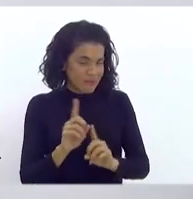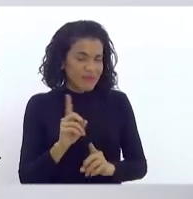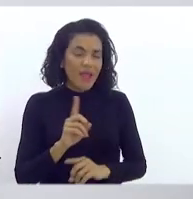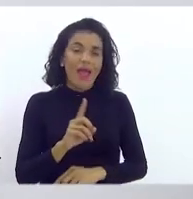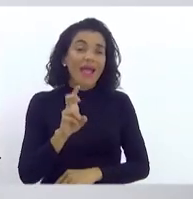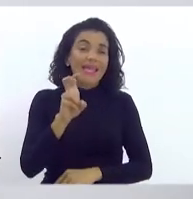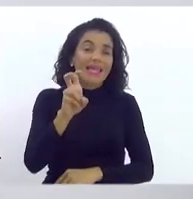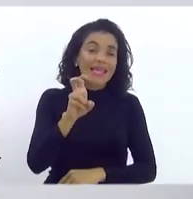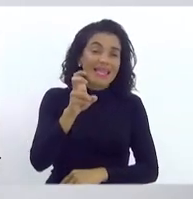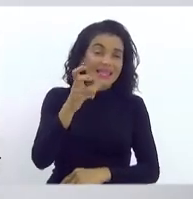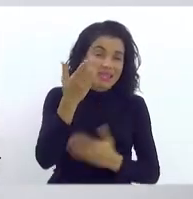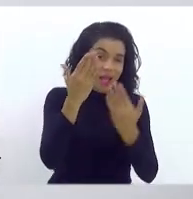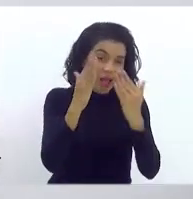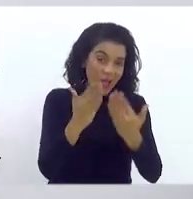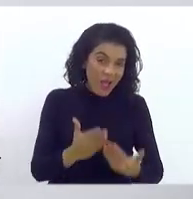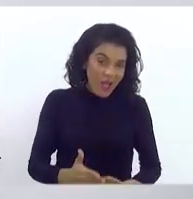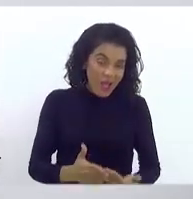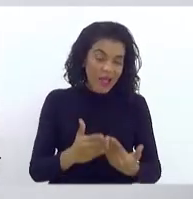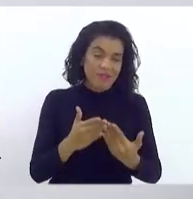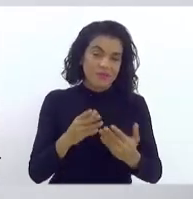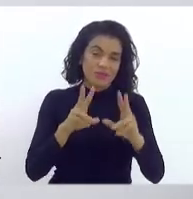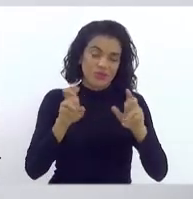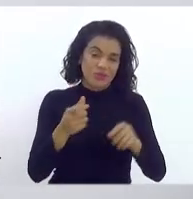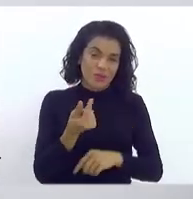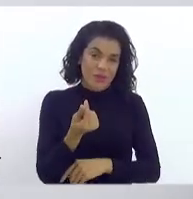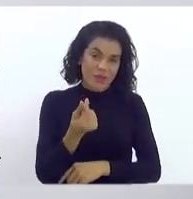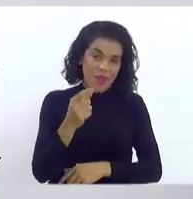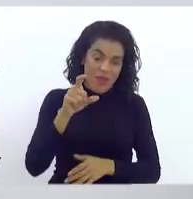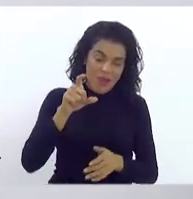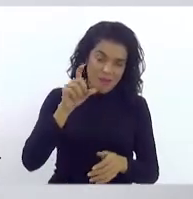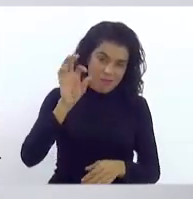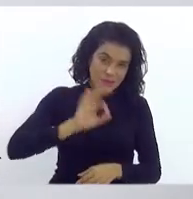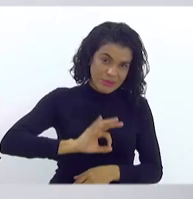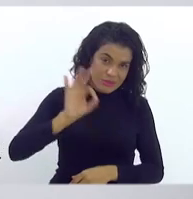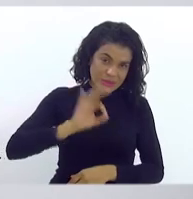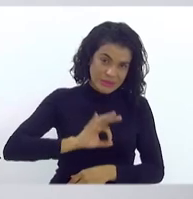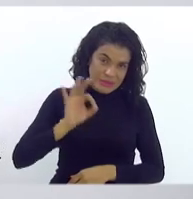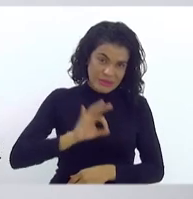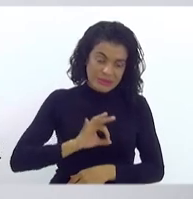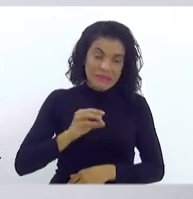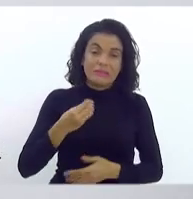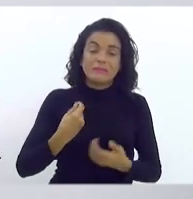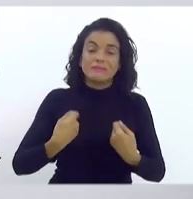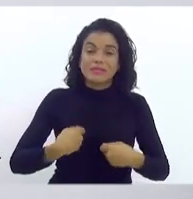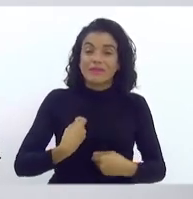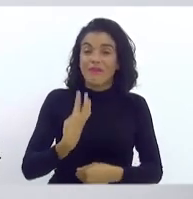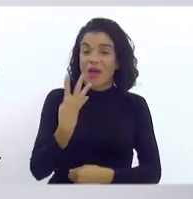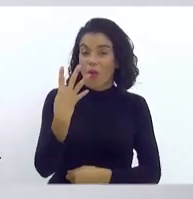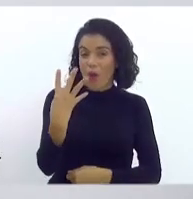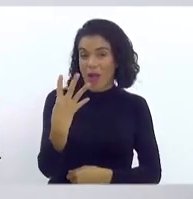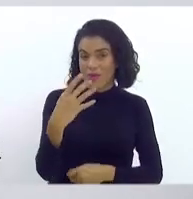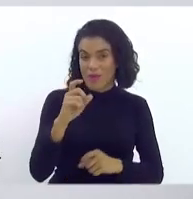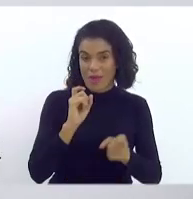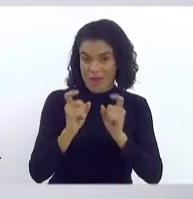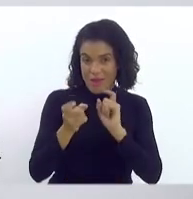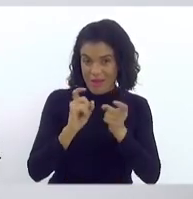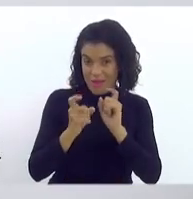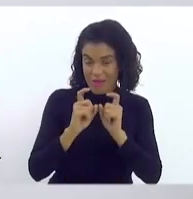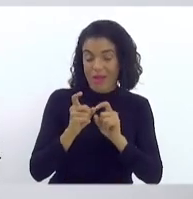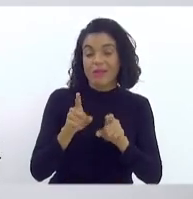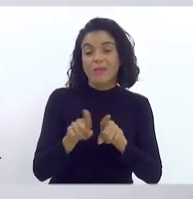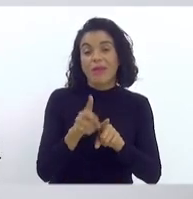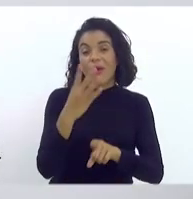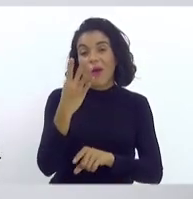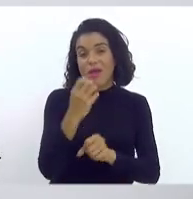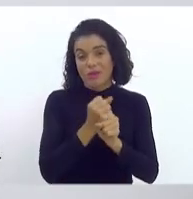revisão quinquenal da tarifa e ainda não foi concluída a quarta, que teria que ter sido feita há quatro anos atrás.